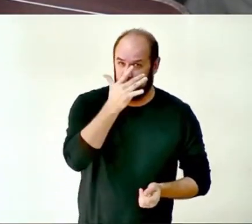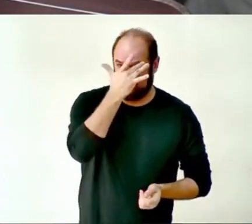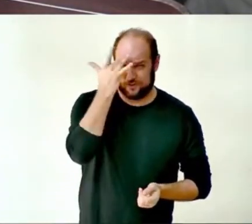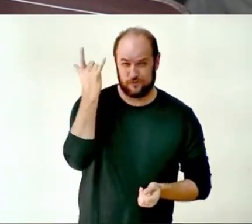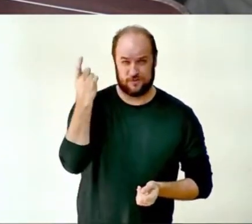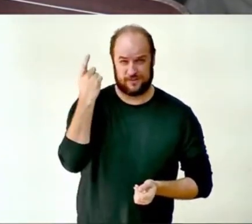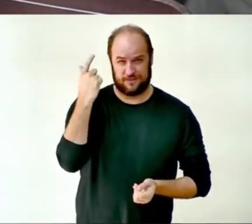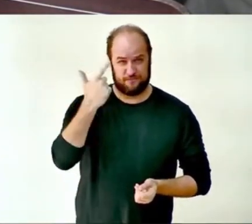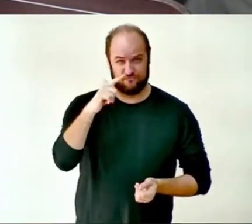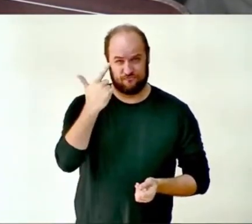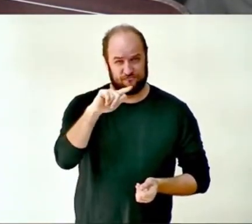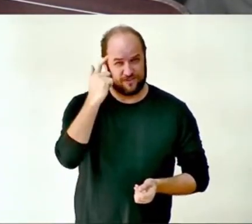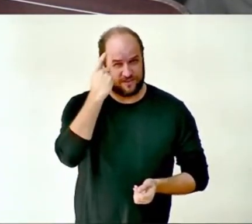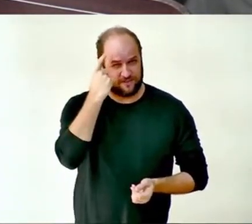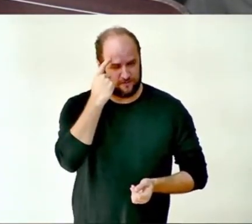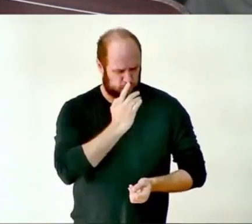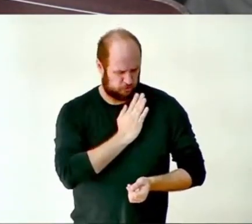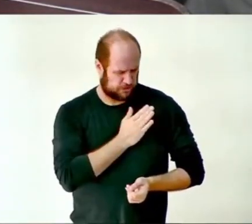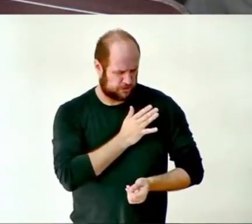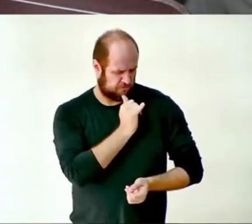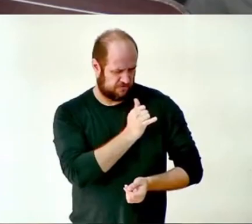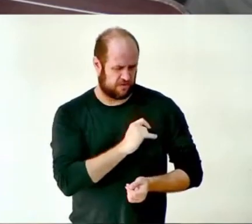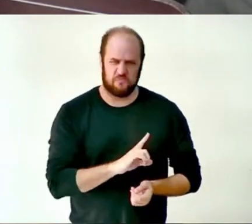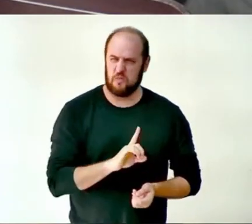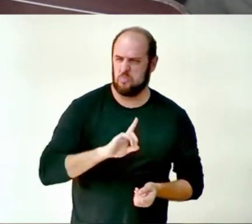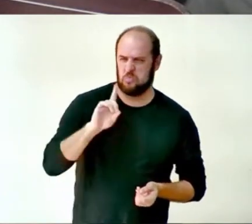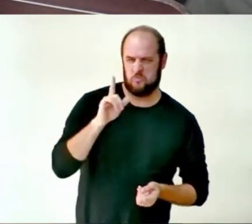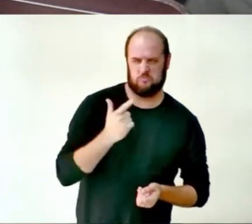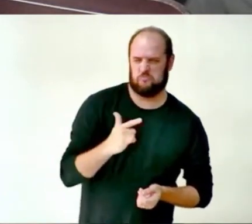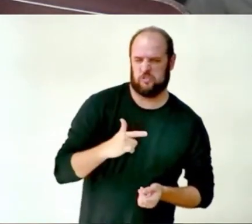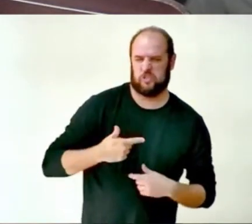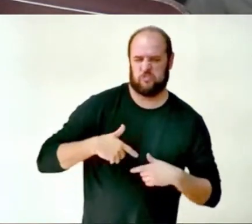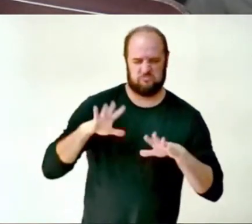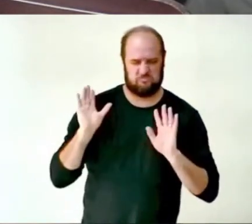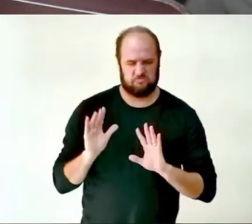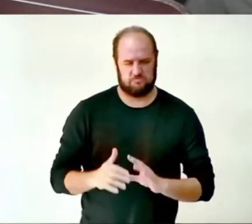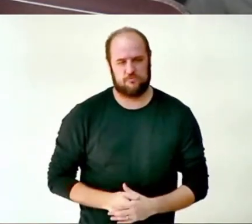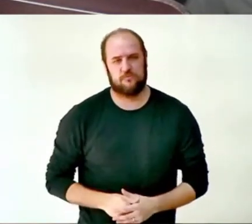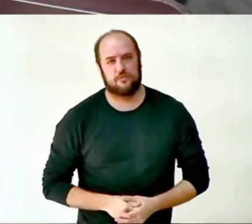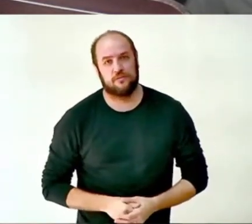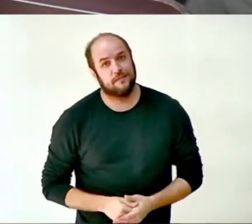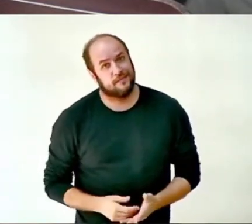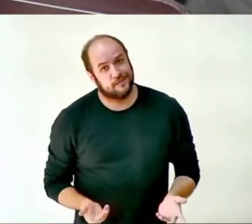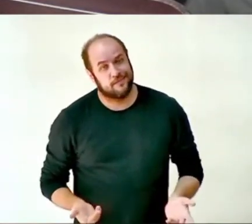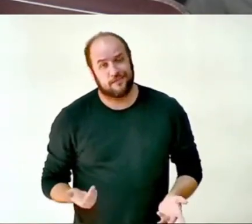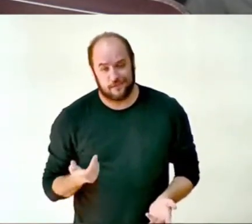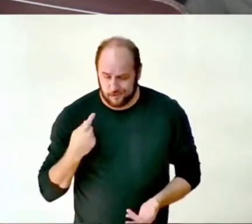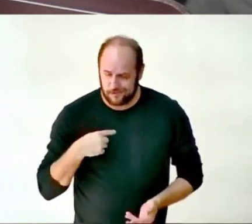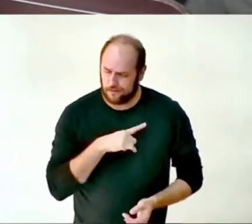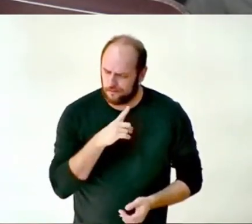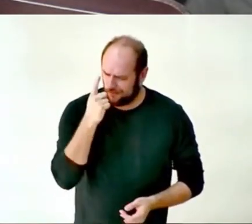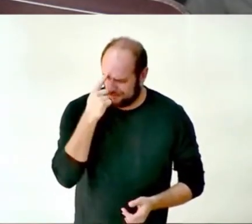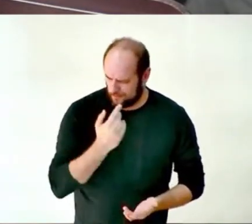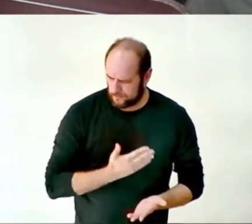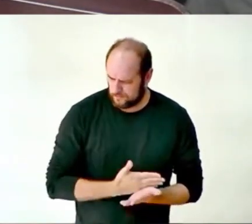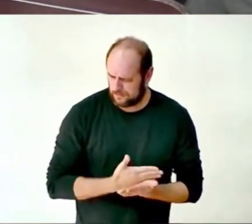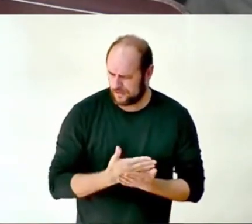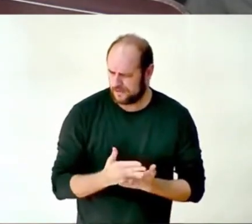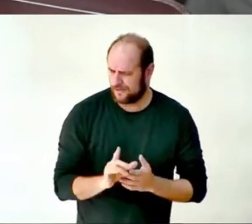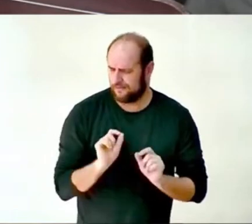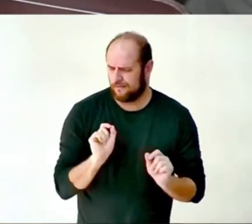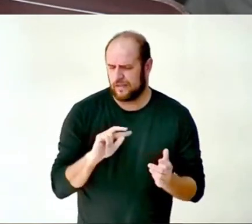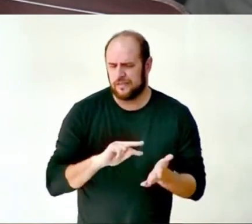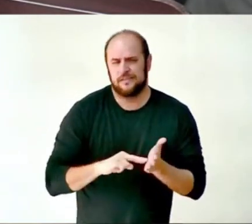insensato diz no seu coração: não existe Deus. Então, nós começamos a pensar o que é